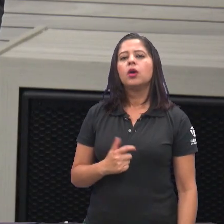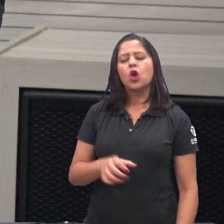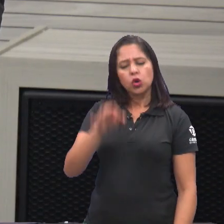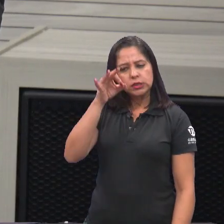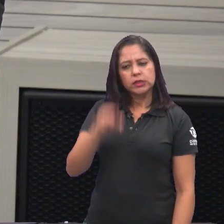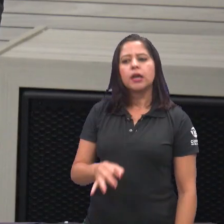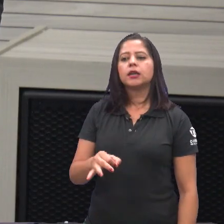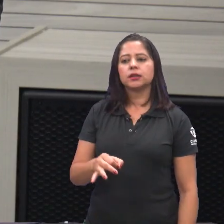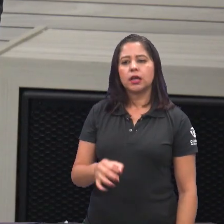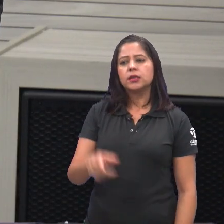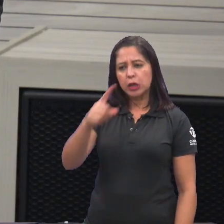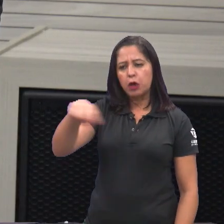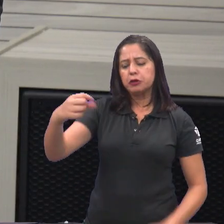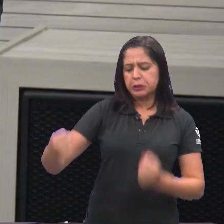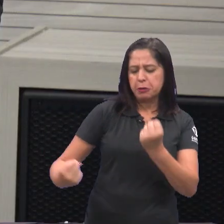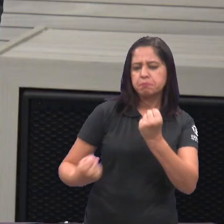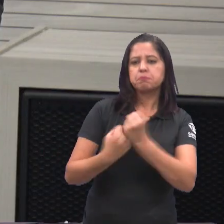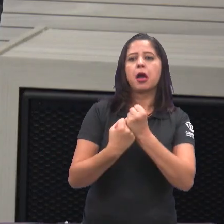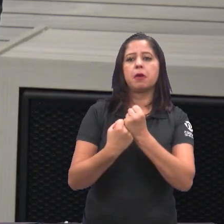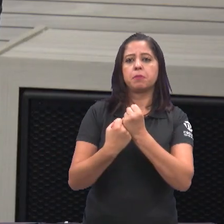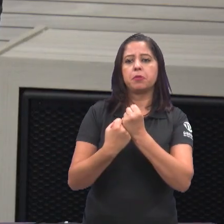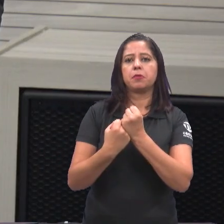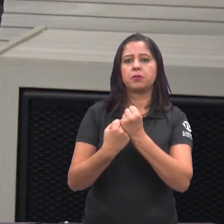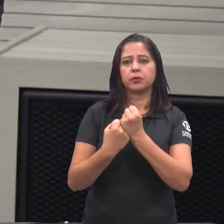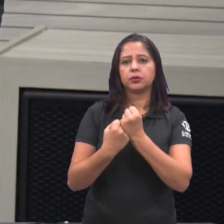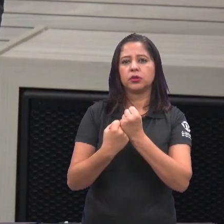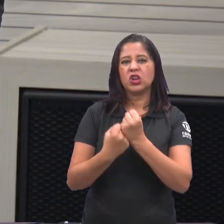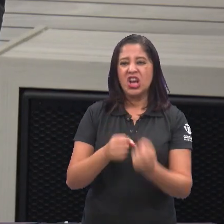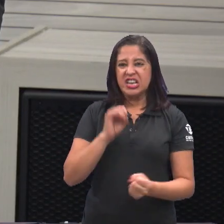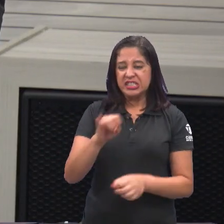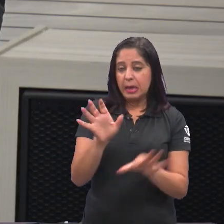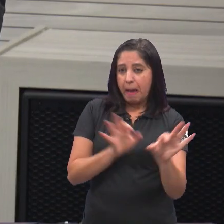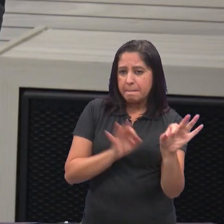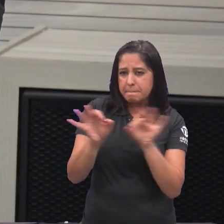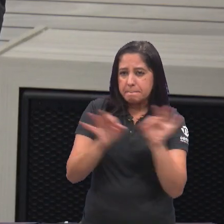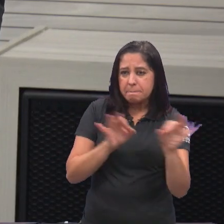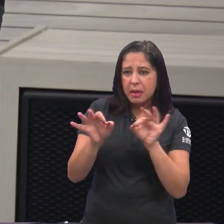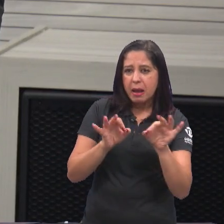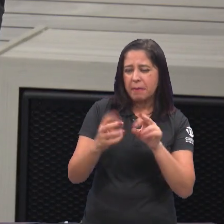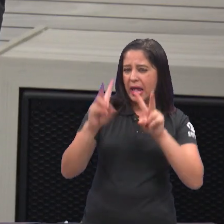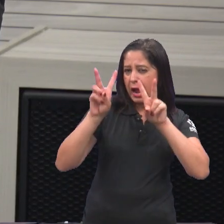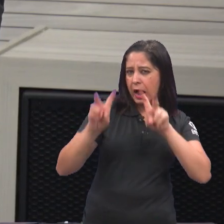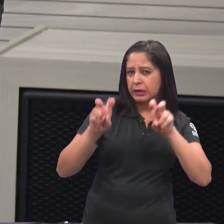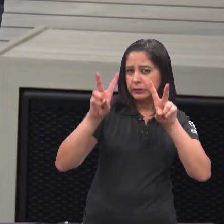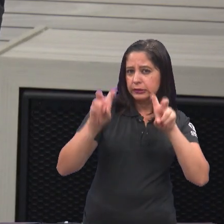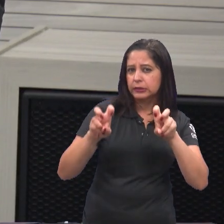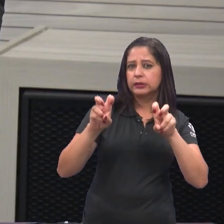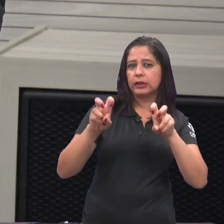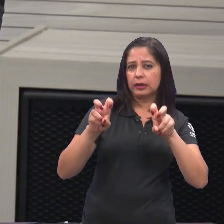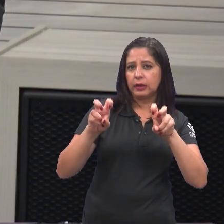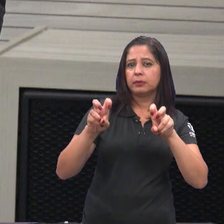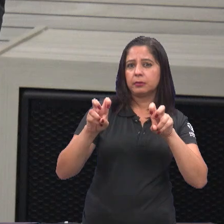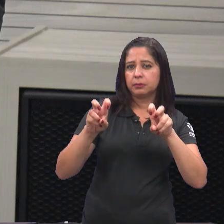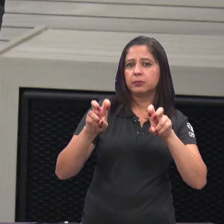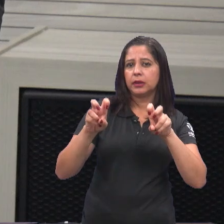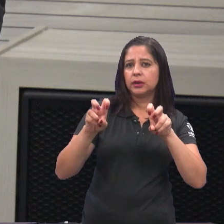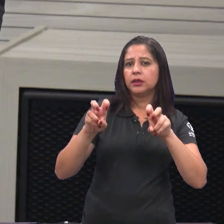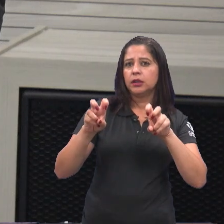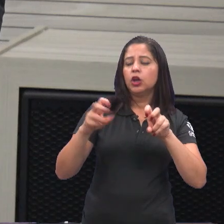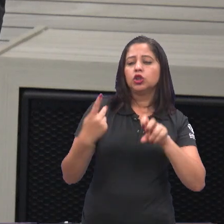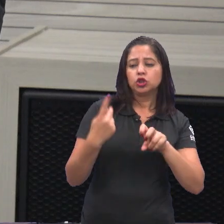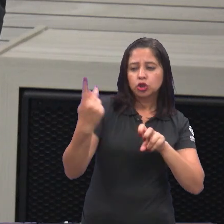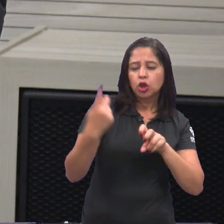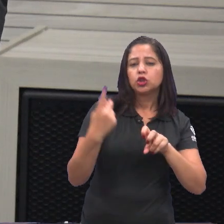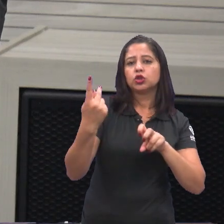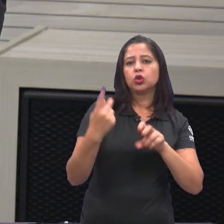apoio todas as vezes que nós depararmos com temas e batalhas que nós teremos que trilhar juntos aqui dentro